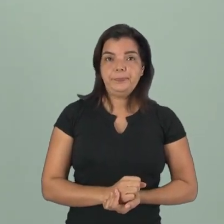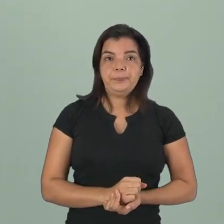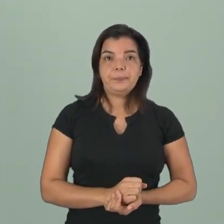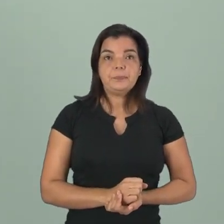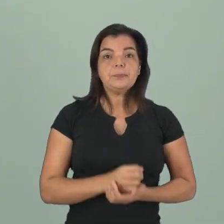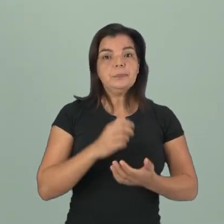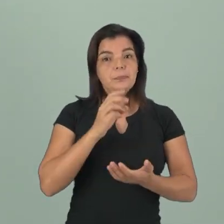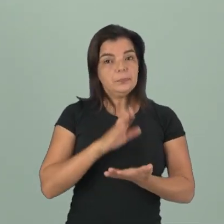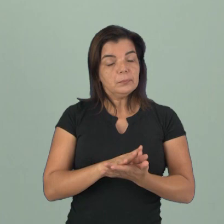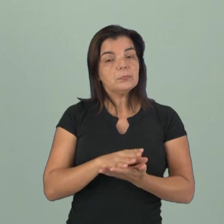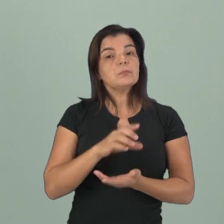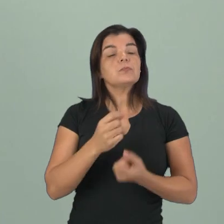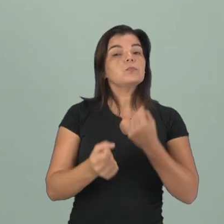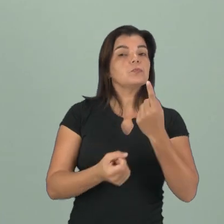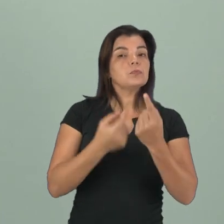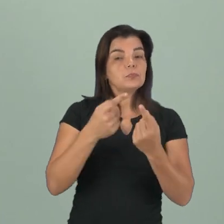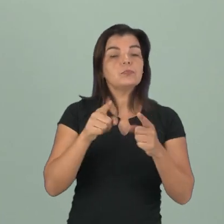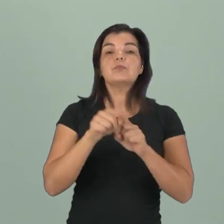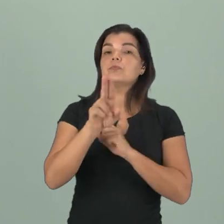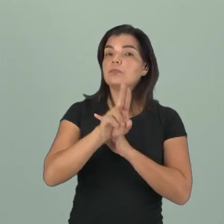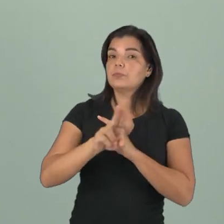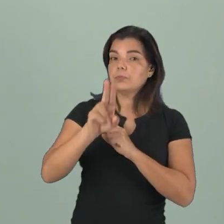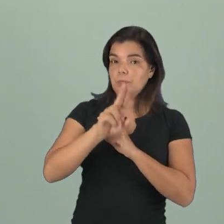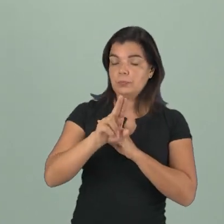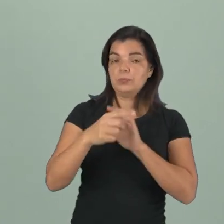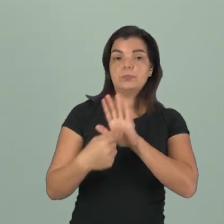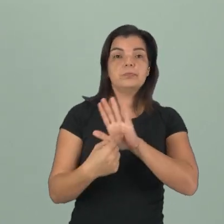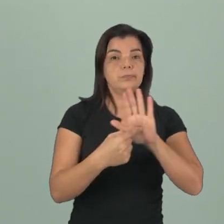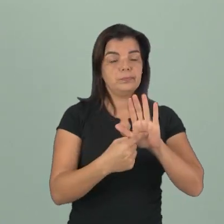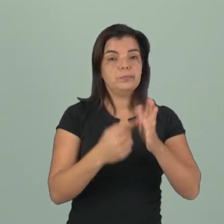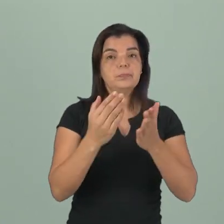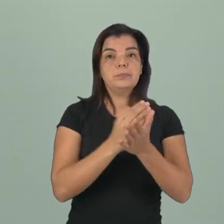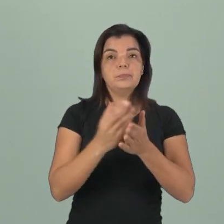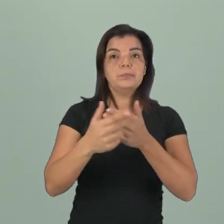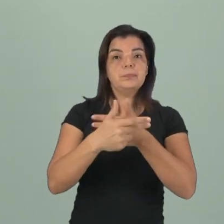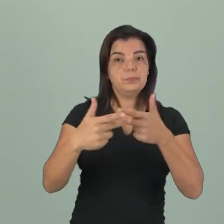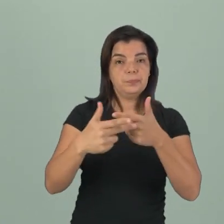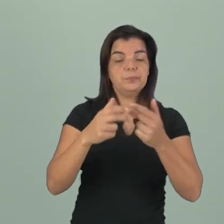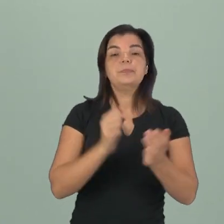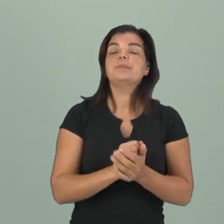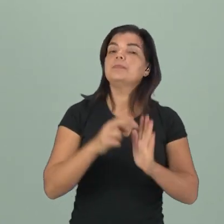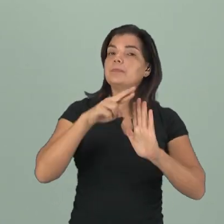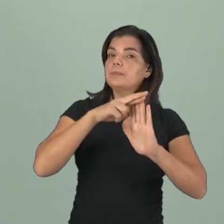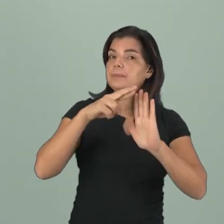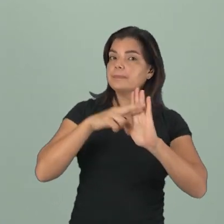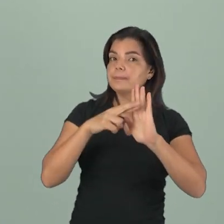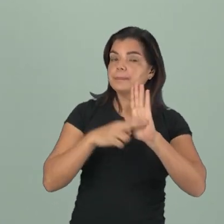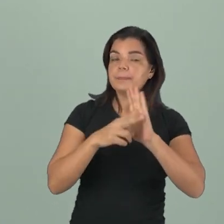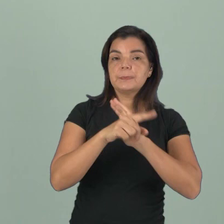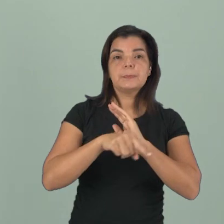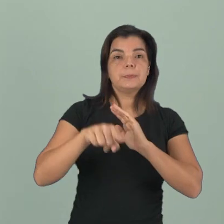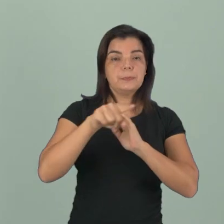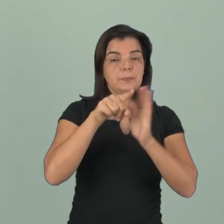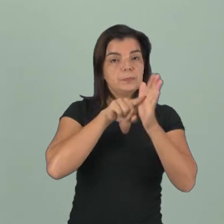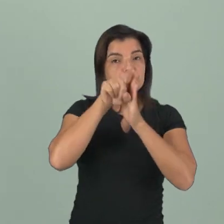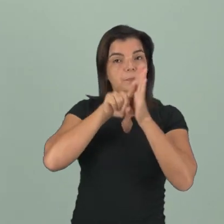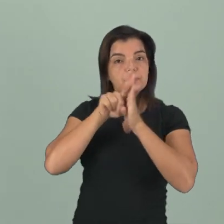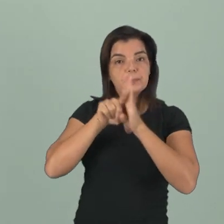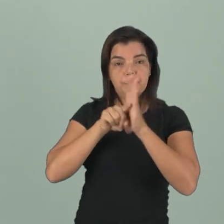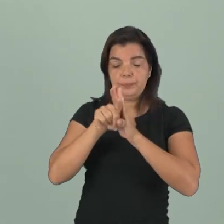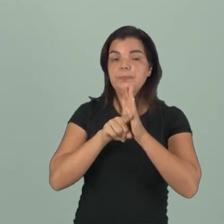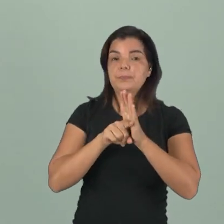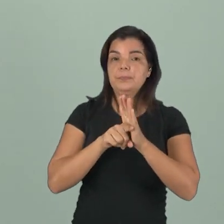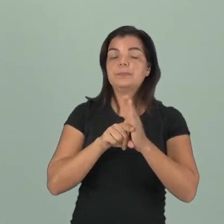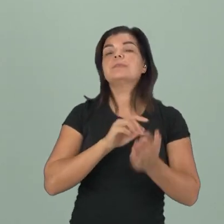auxiliar, salvo a exceção de quando você quer dar destaque para alguma coisa. Então, eu vou deixar como regrinha para vocês pesquisarem